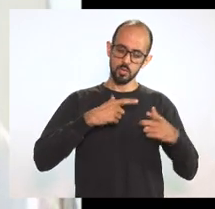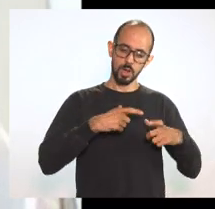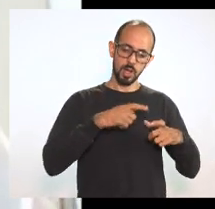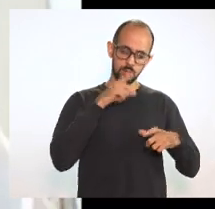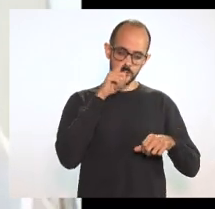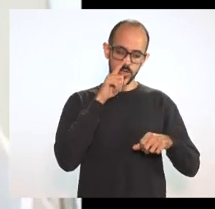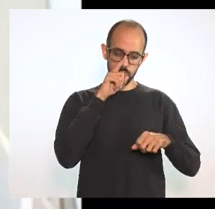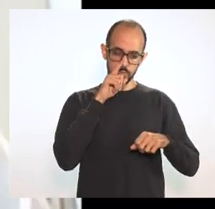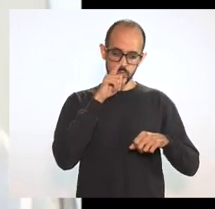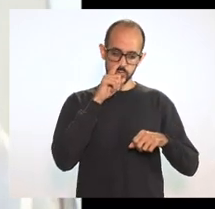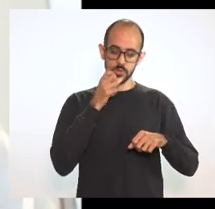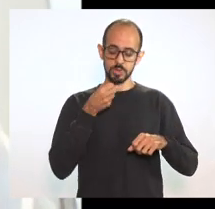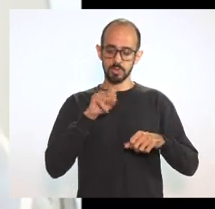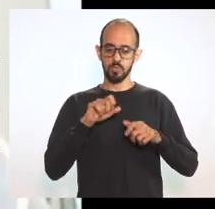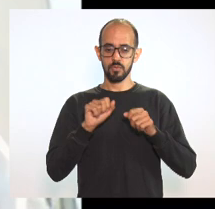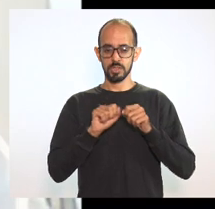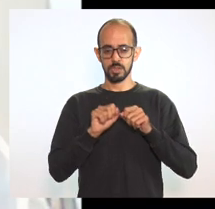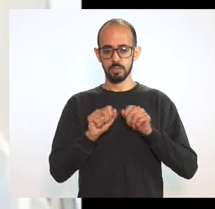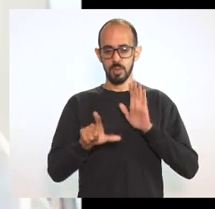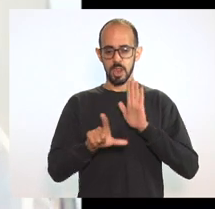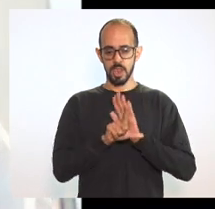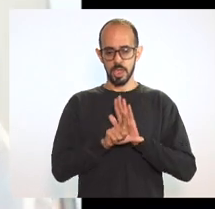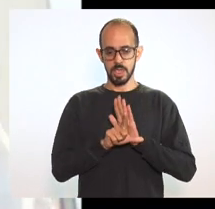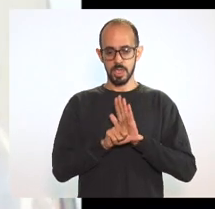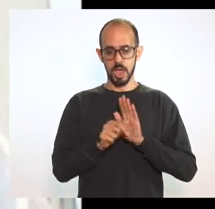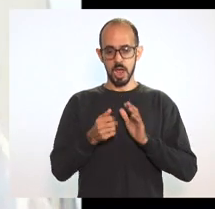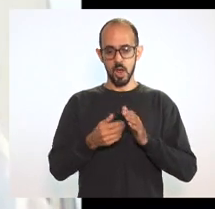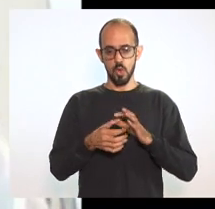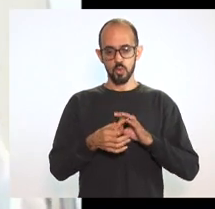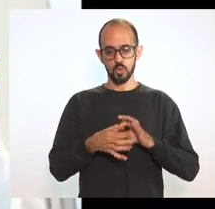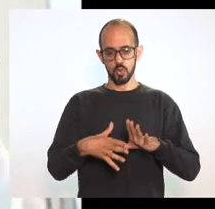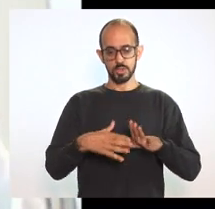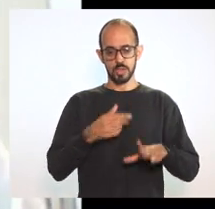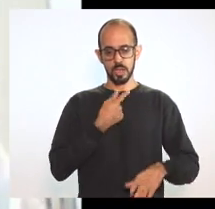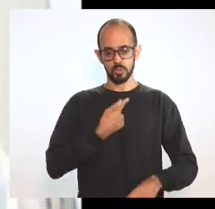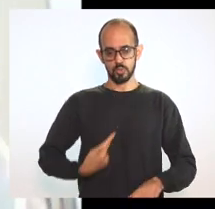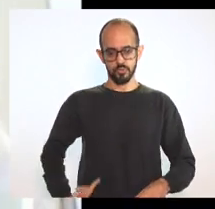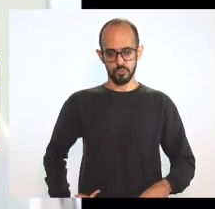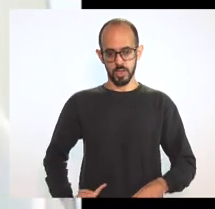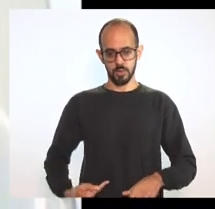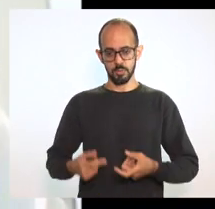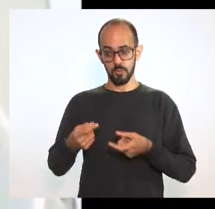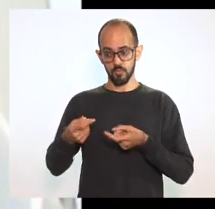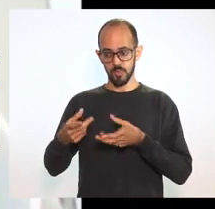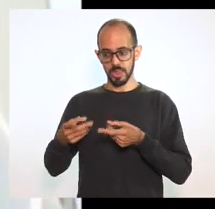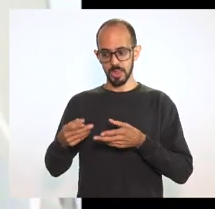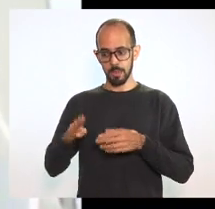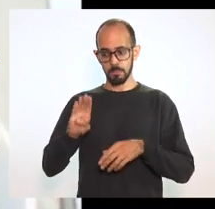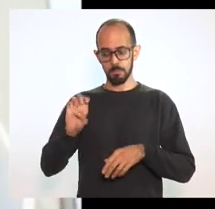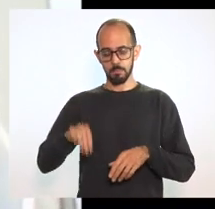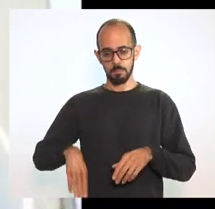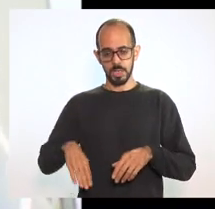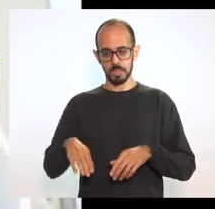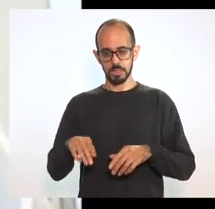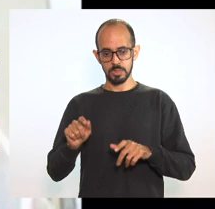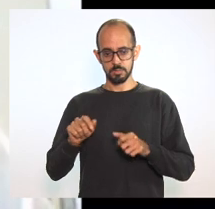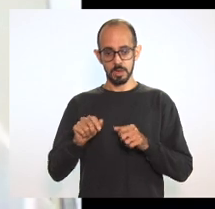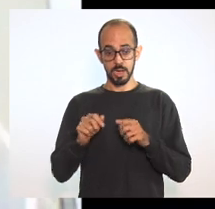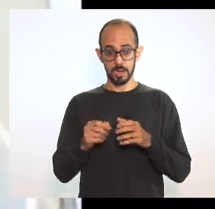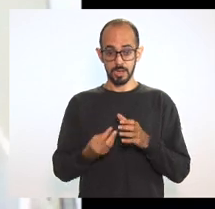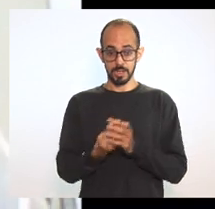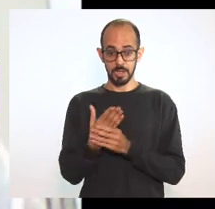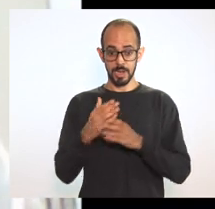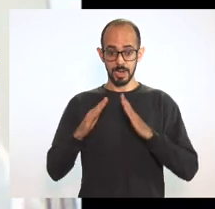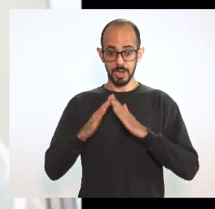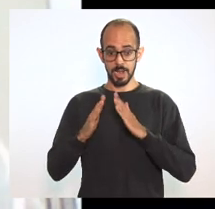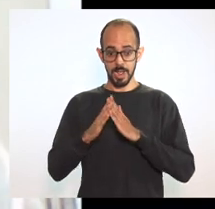você vai fazer uma lei autorizando o governo a alienar bens para fazer programas de habitação para os servidores, não